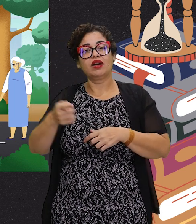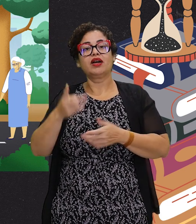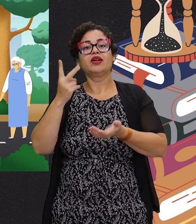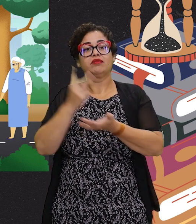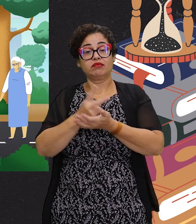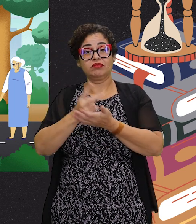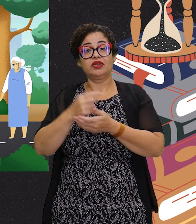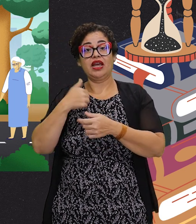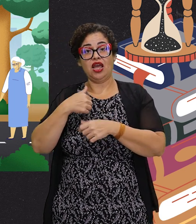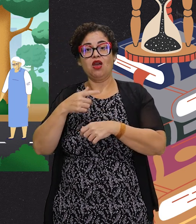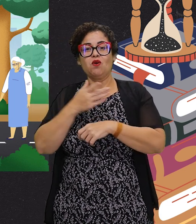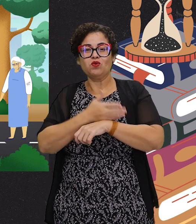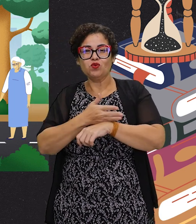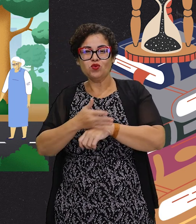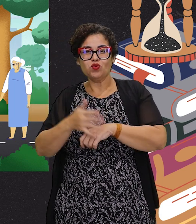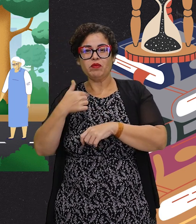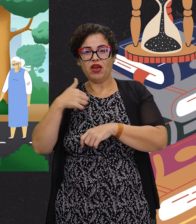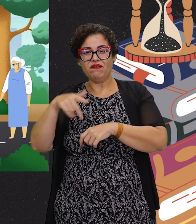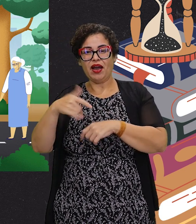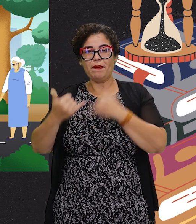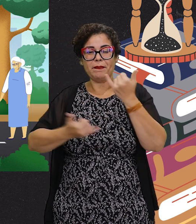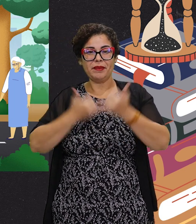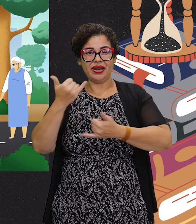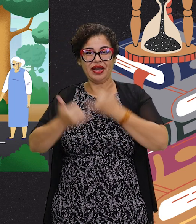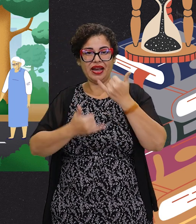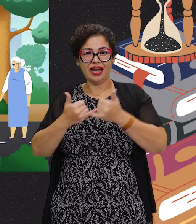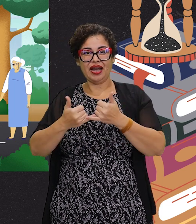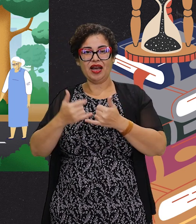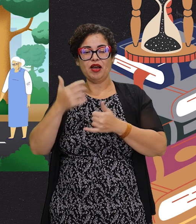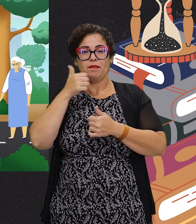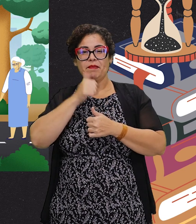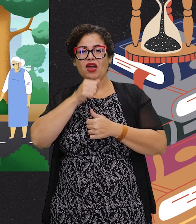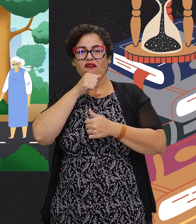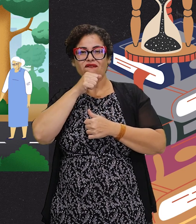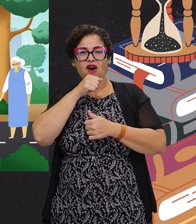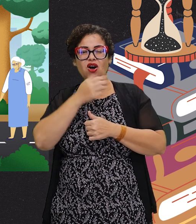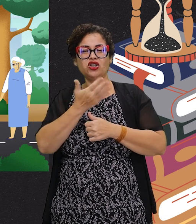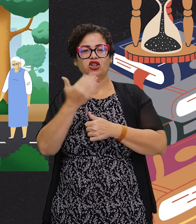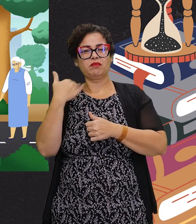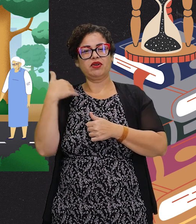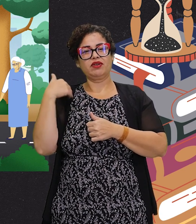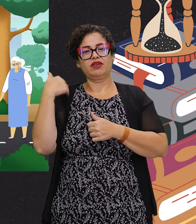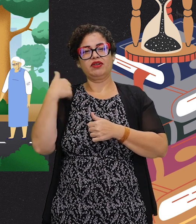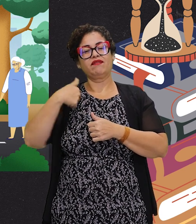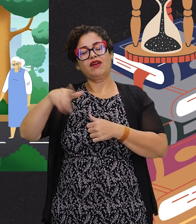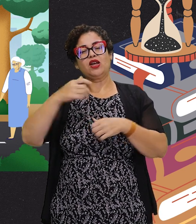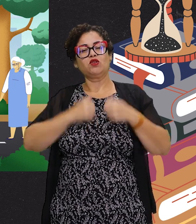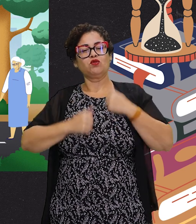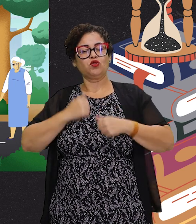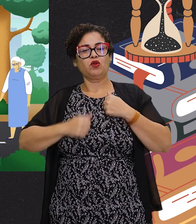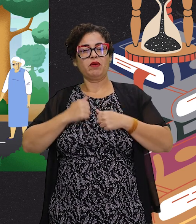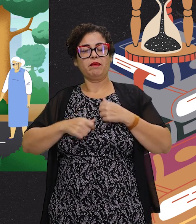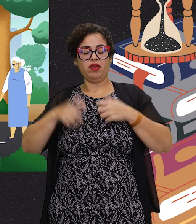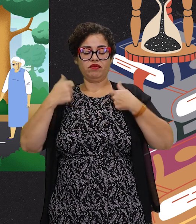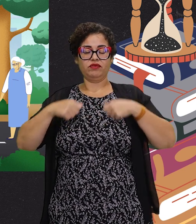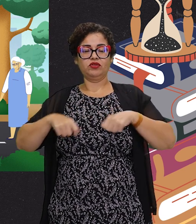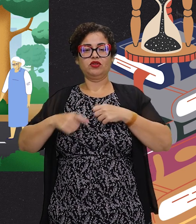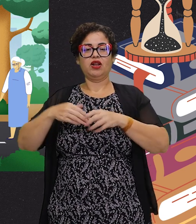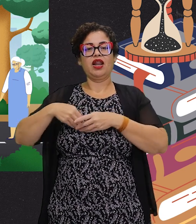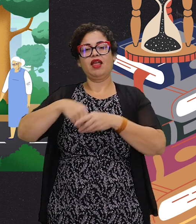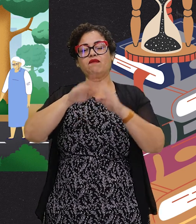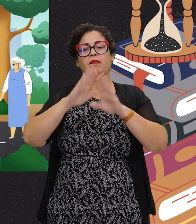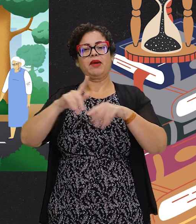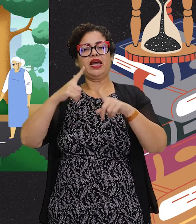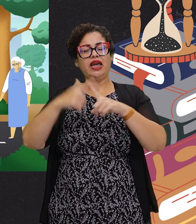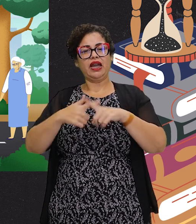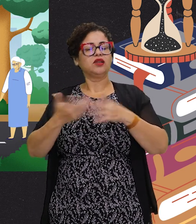seguinte, na hora em que eu costumava ir para a rua brincar, minha avó me chamou, me mandou tomar banho, me vestir